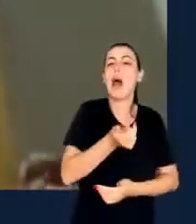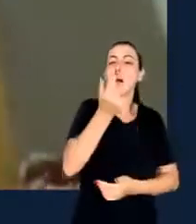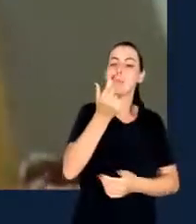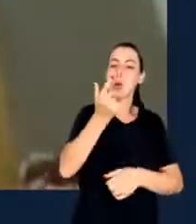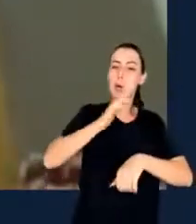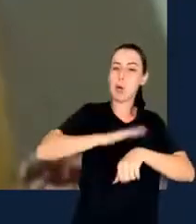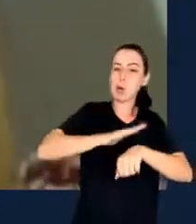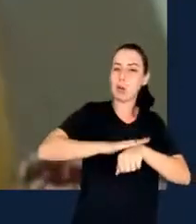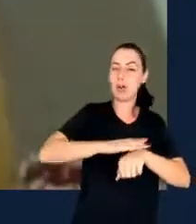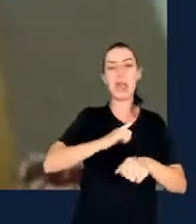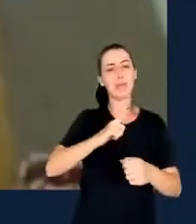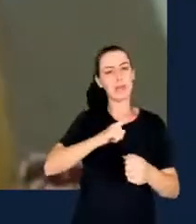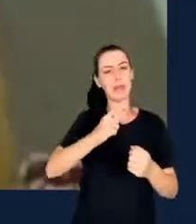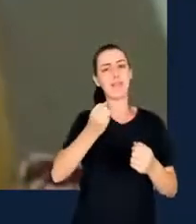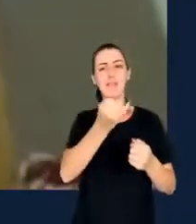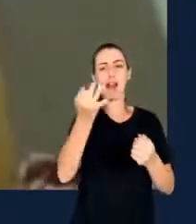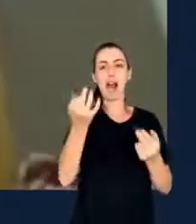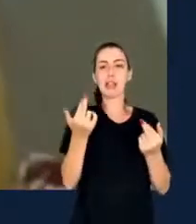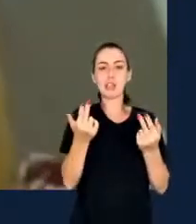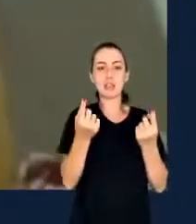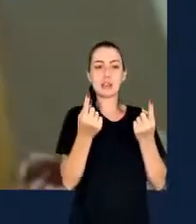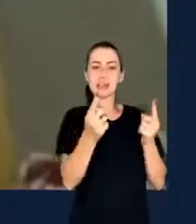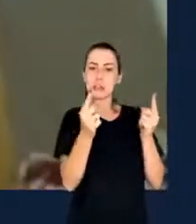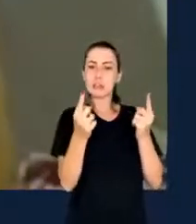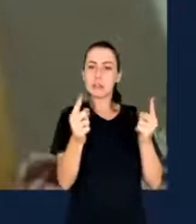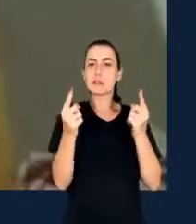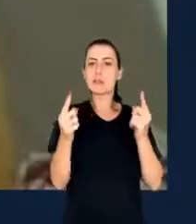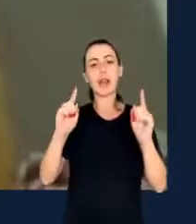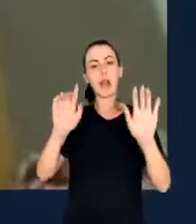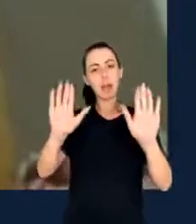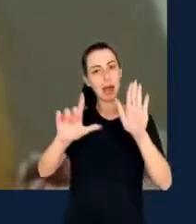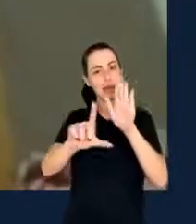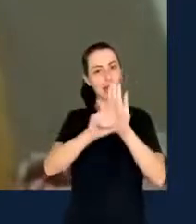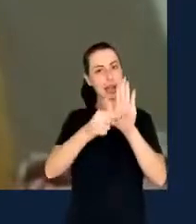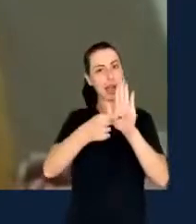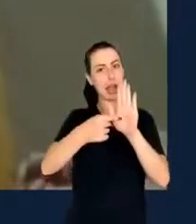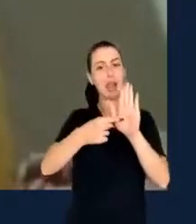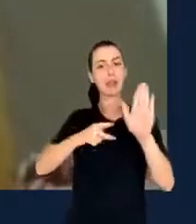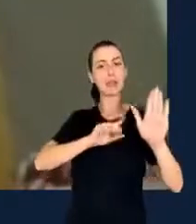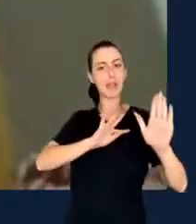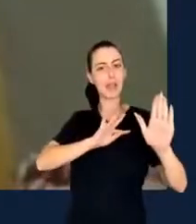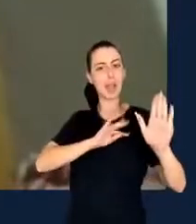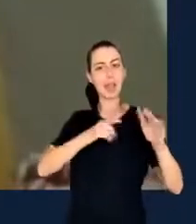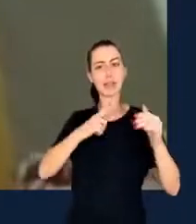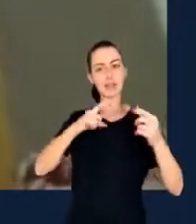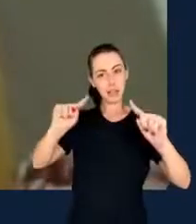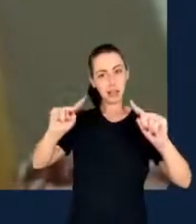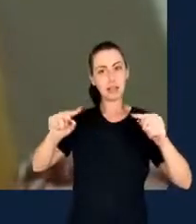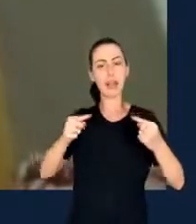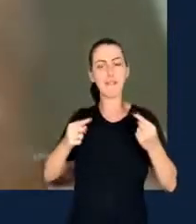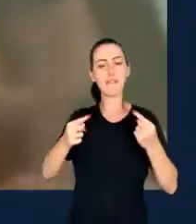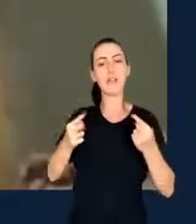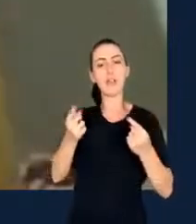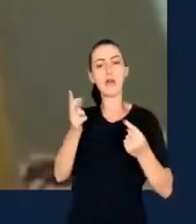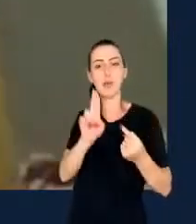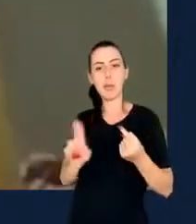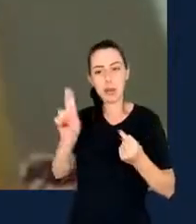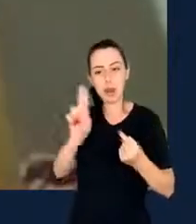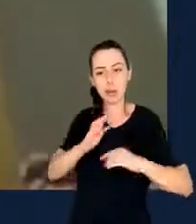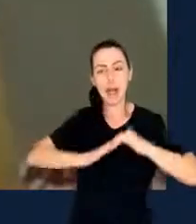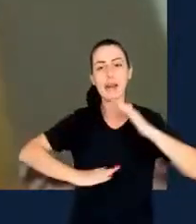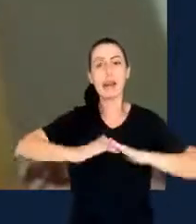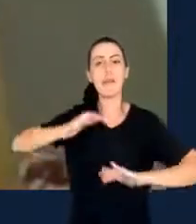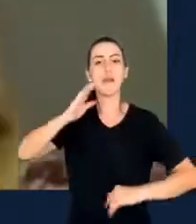nas suas minúcias é uma lei muito técnica de trás desafios de implementação e por isso ela precisa de uma autoridade independente que